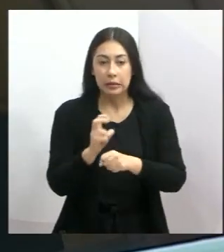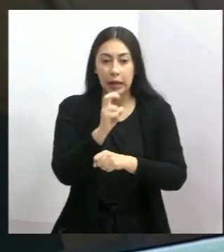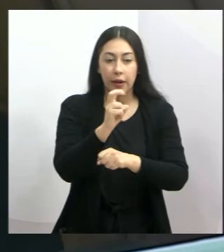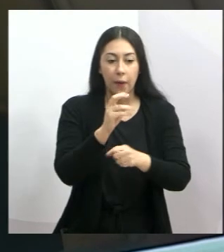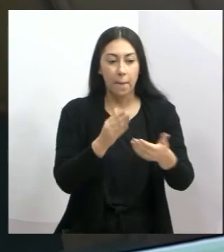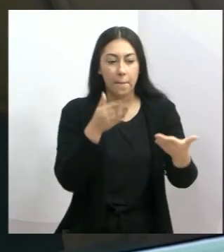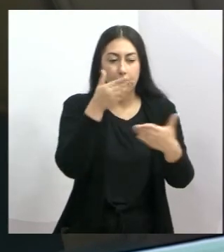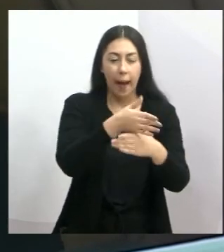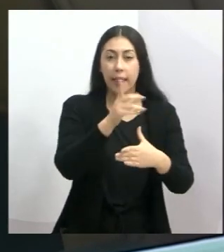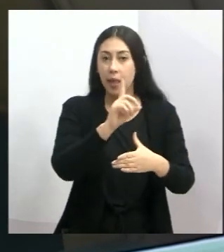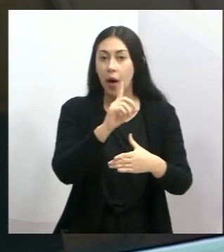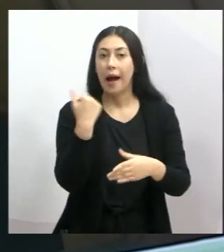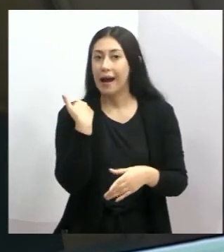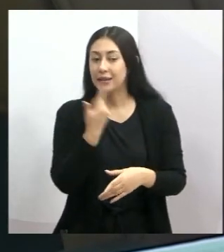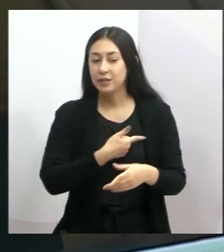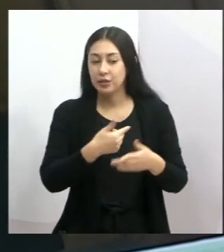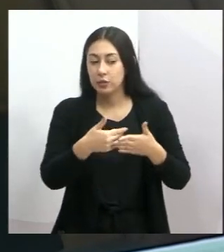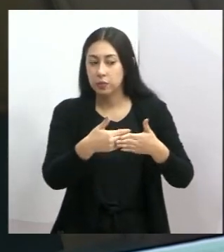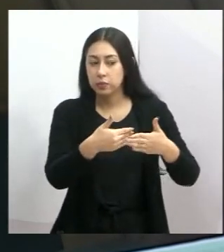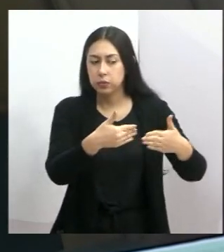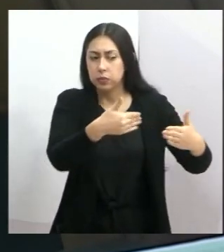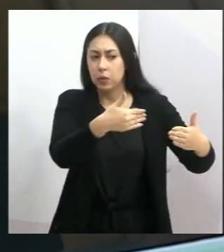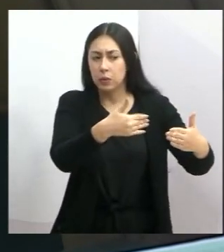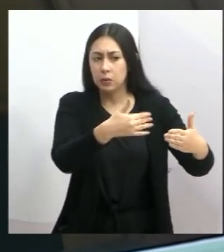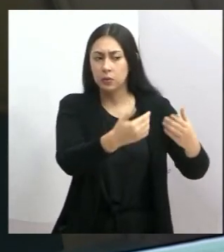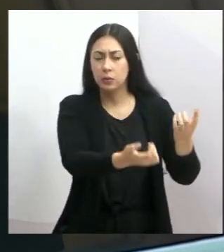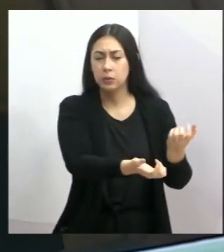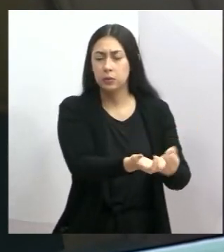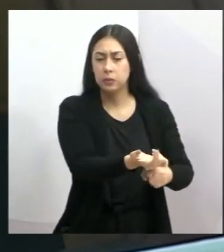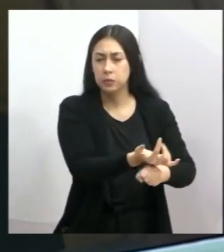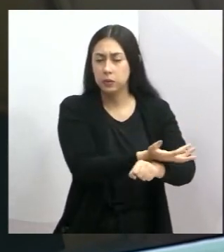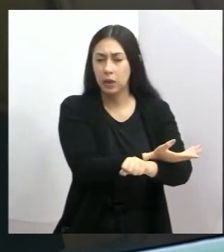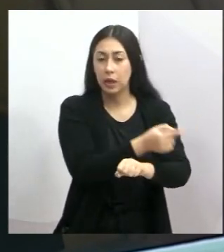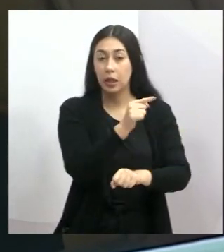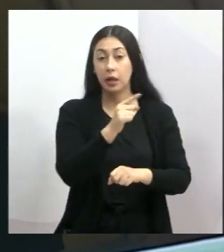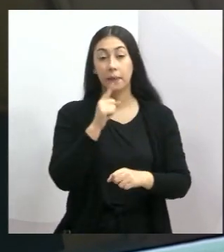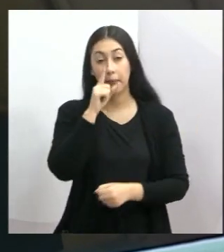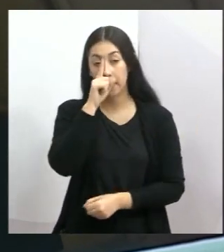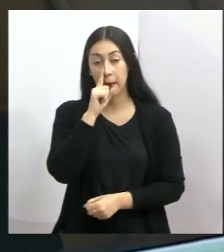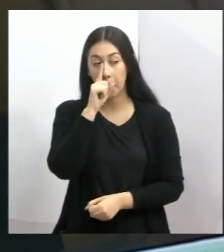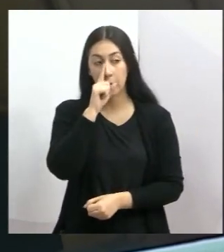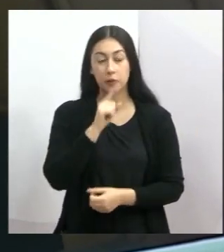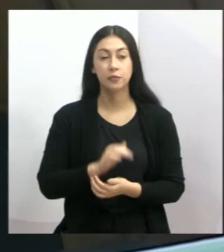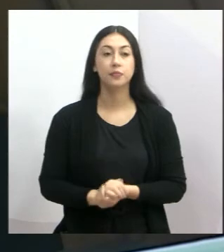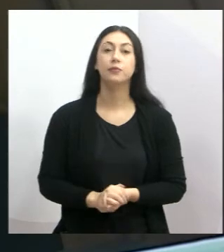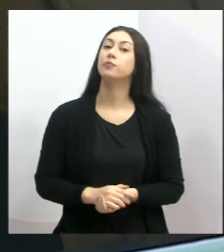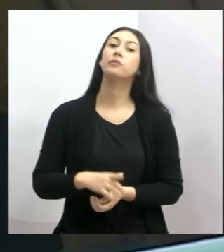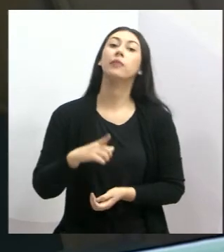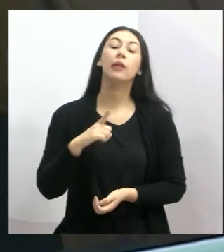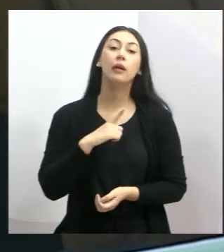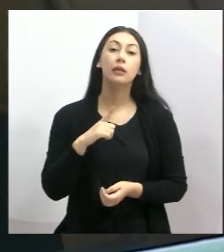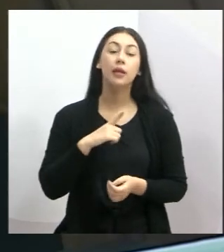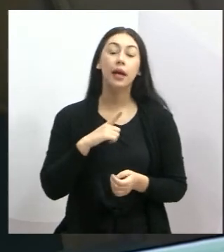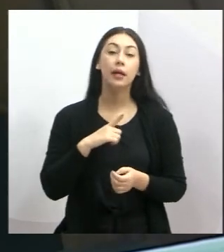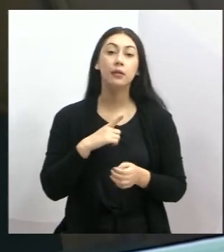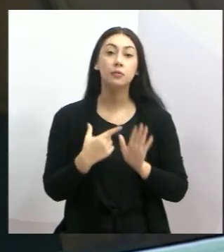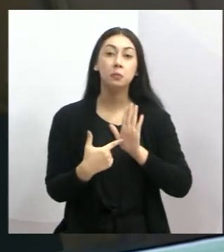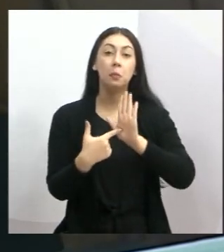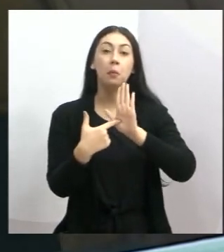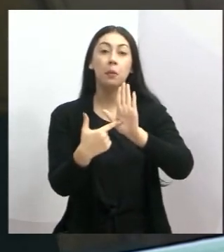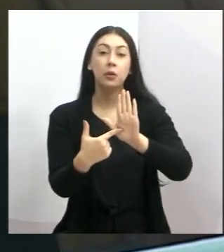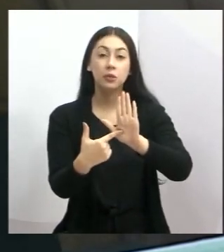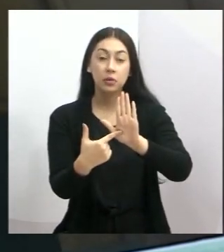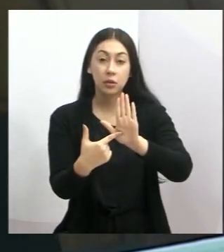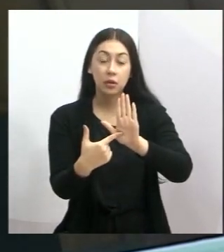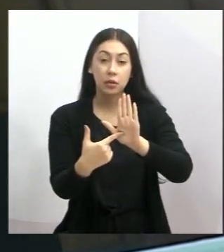tá invadindo nosso espaço nós estamos invadindo o espaço dela e ela é um perigo e tem o cartão postal desse na no parque meia-lua